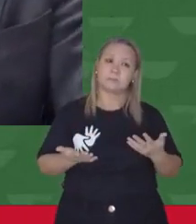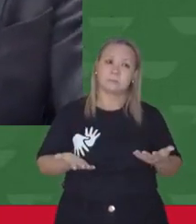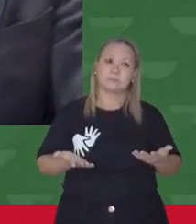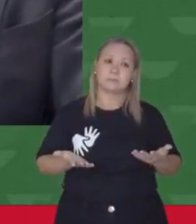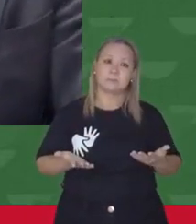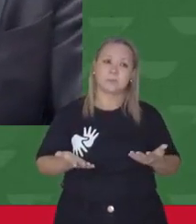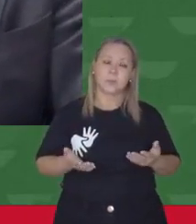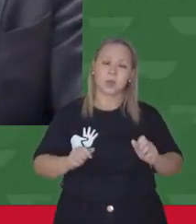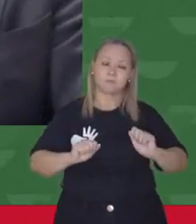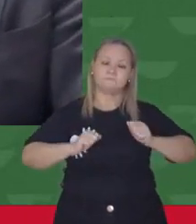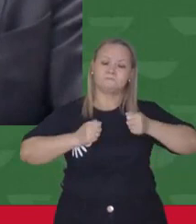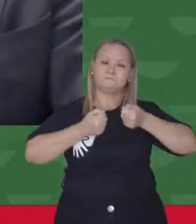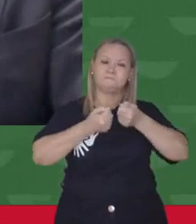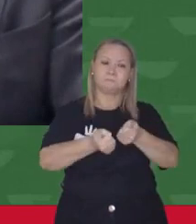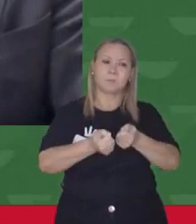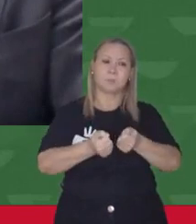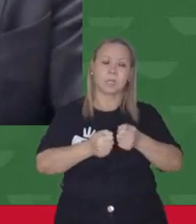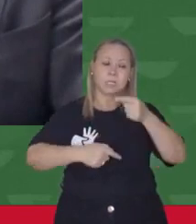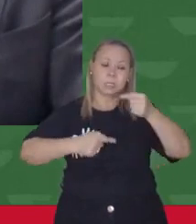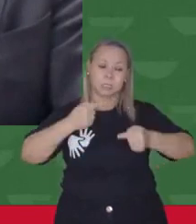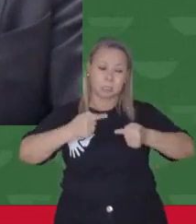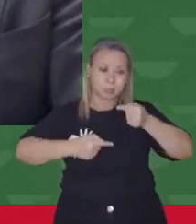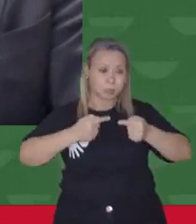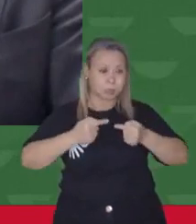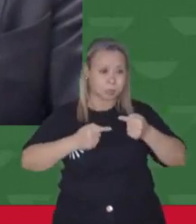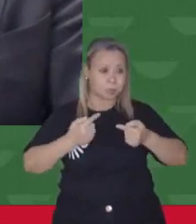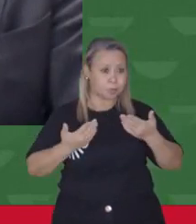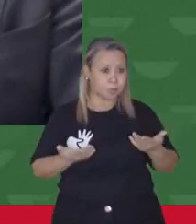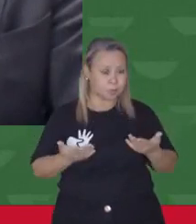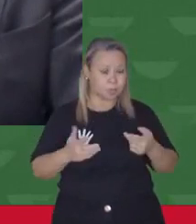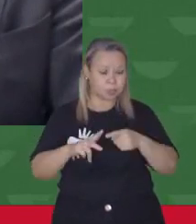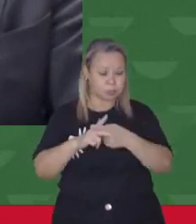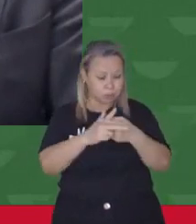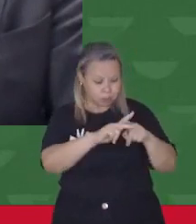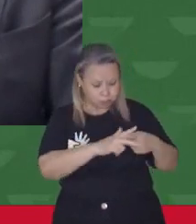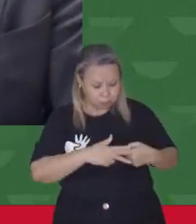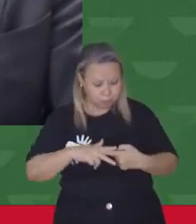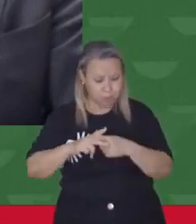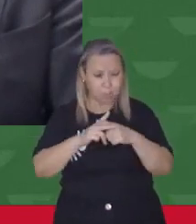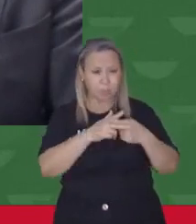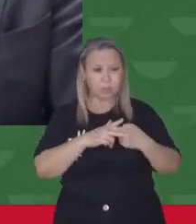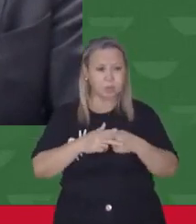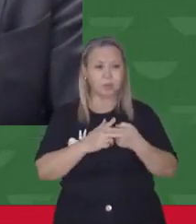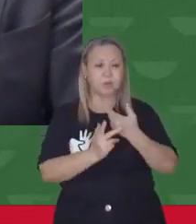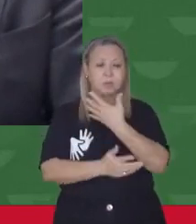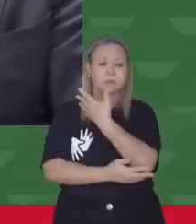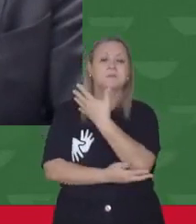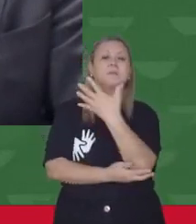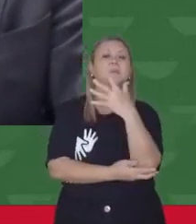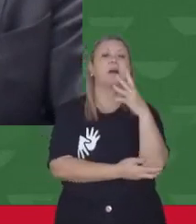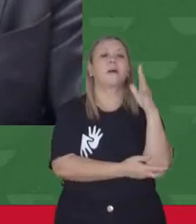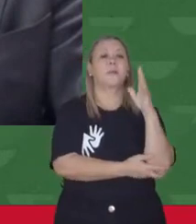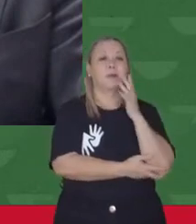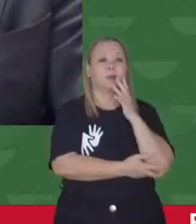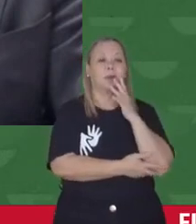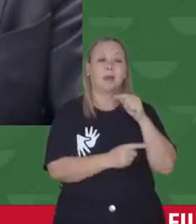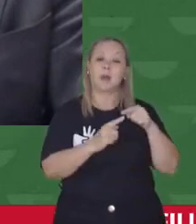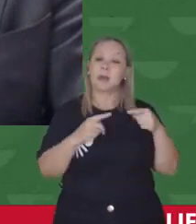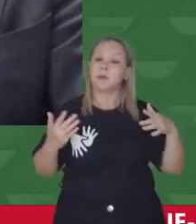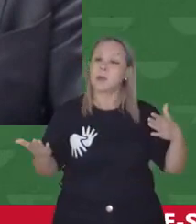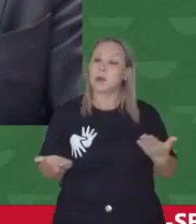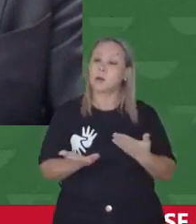um fortalecimento das políticas e dos instrumentos ambientais. Mas agora